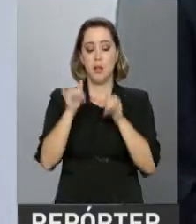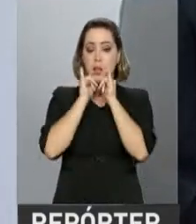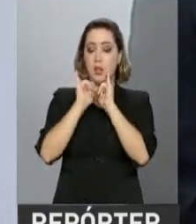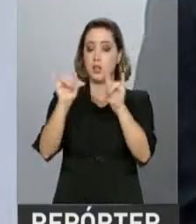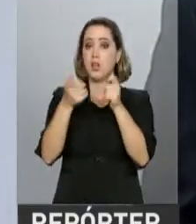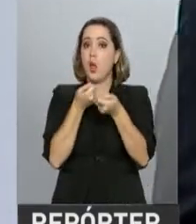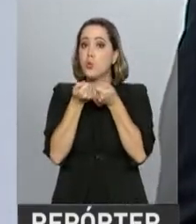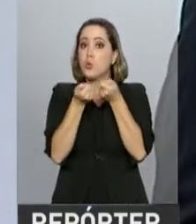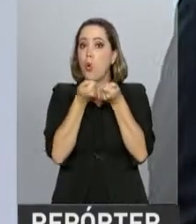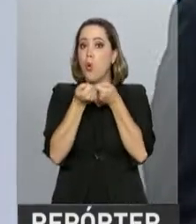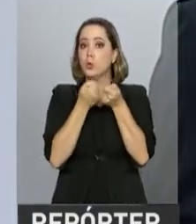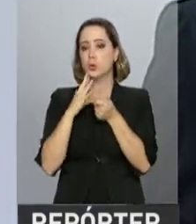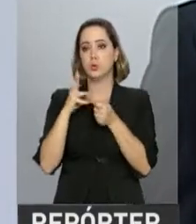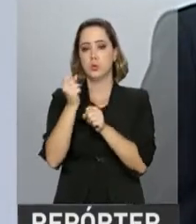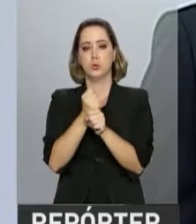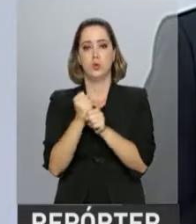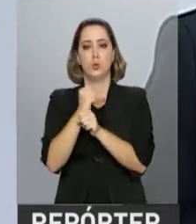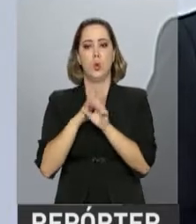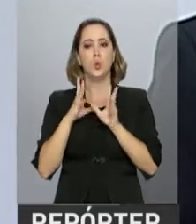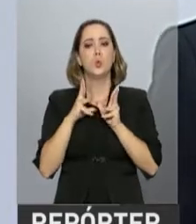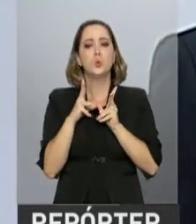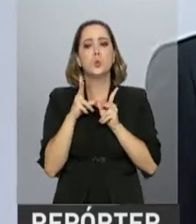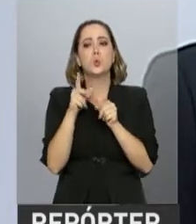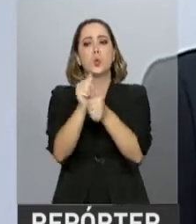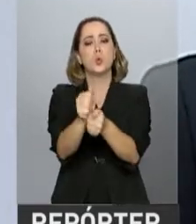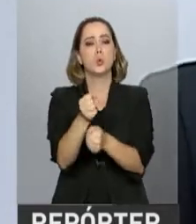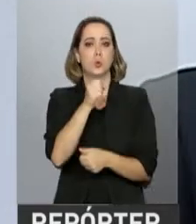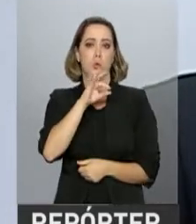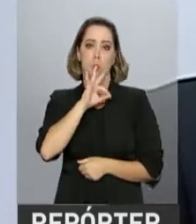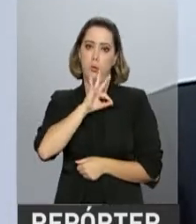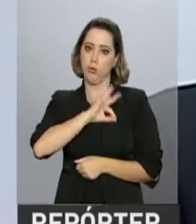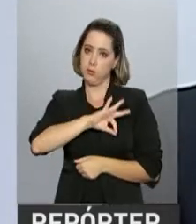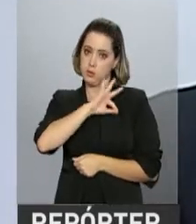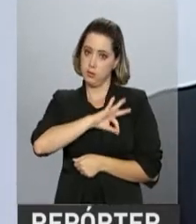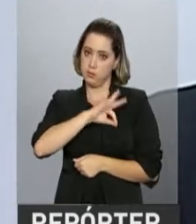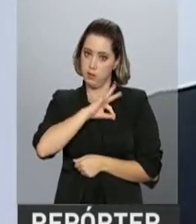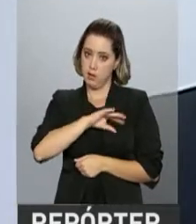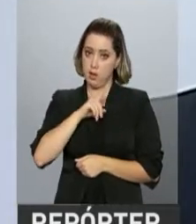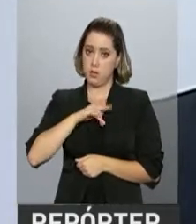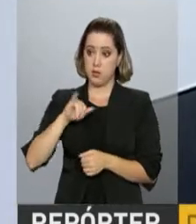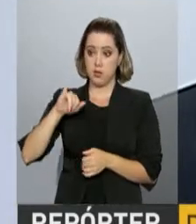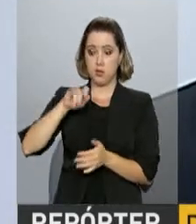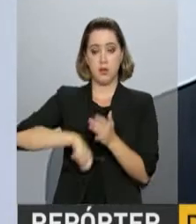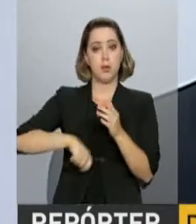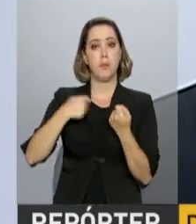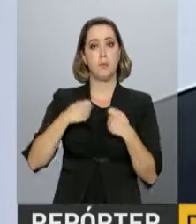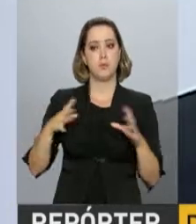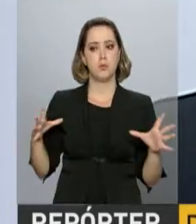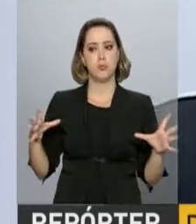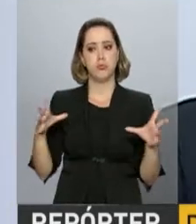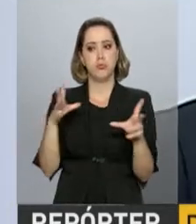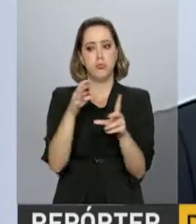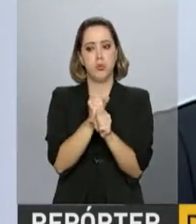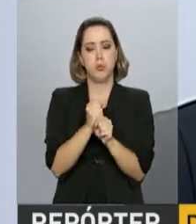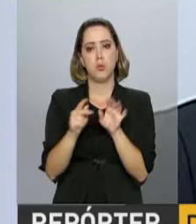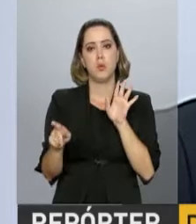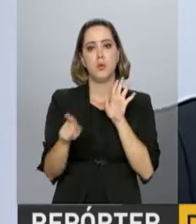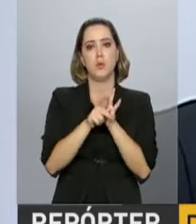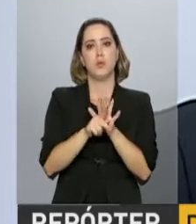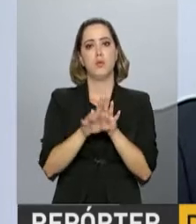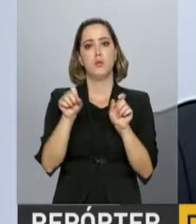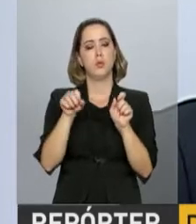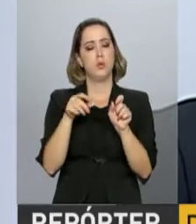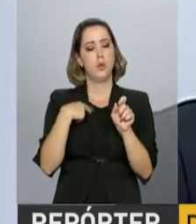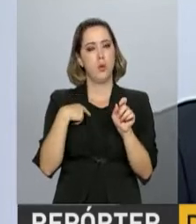de ajuste anual então todo o rendimento tributável ele deve ser consolidado eo próprio programa